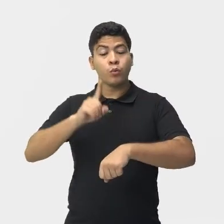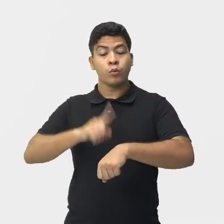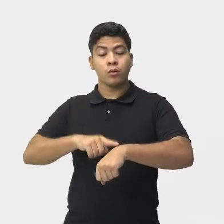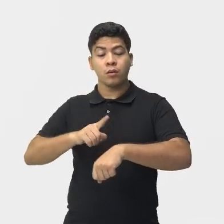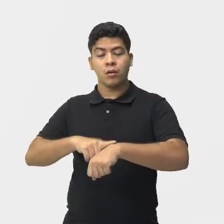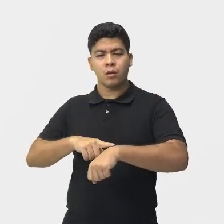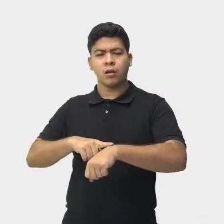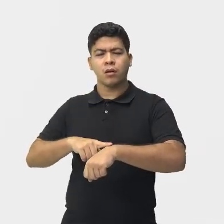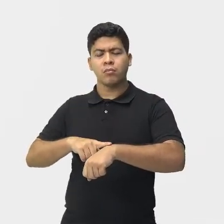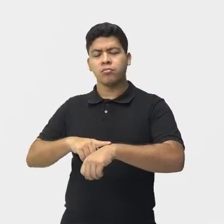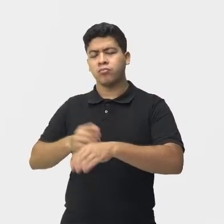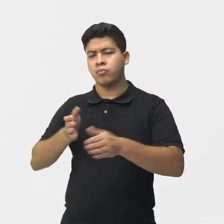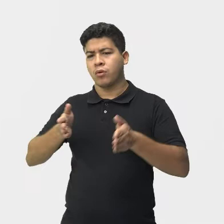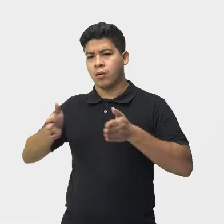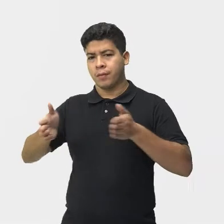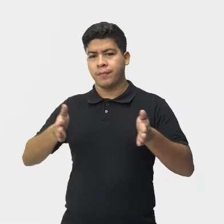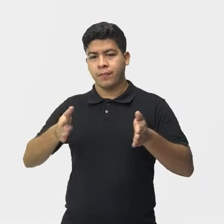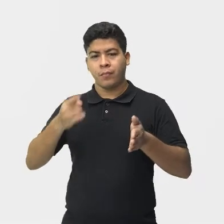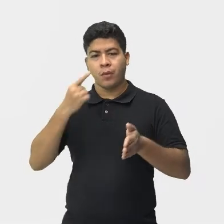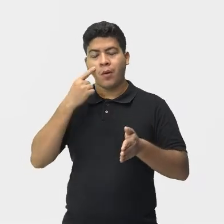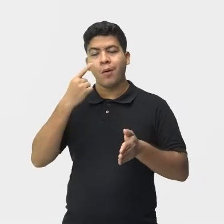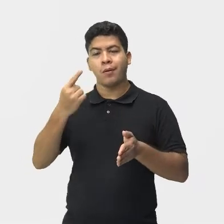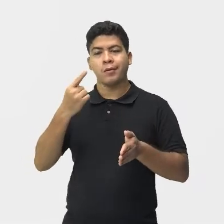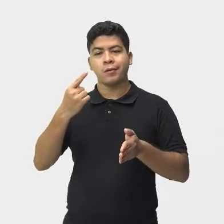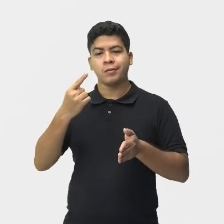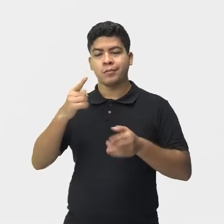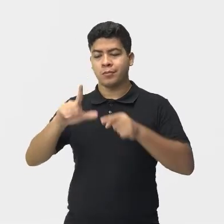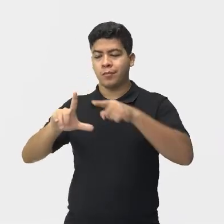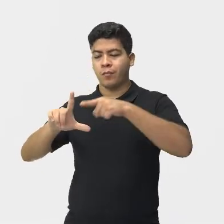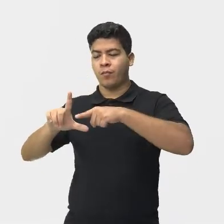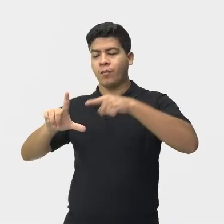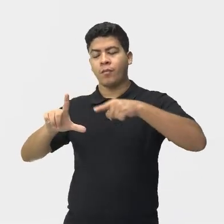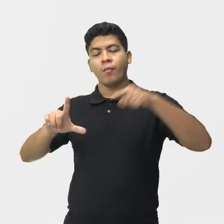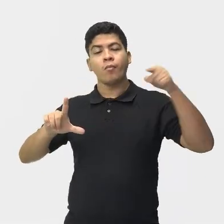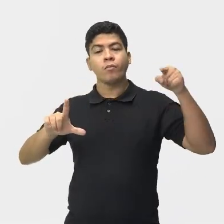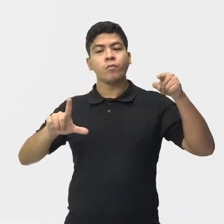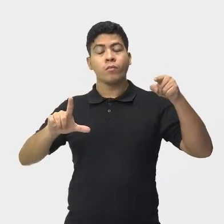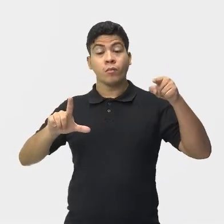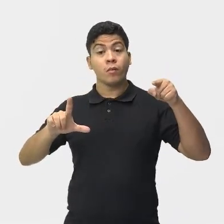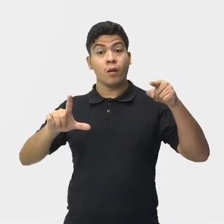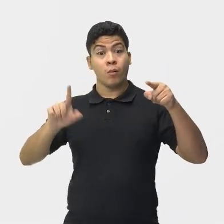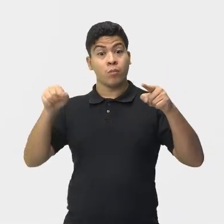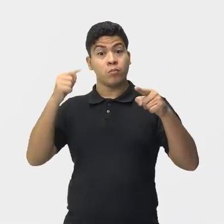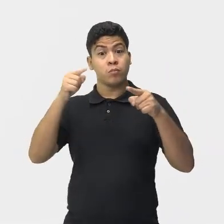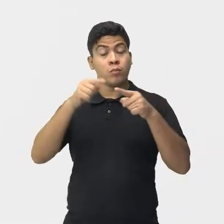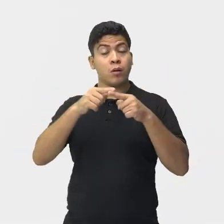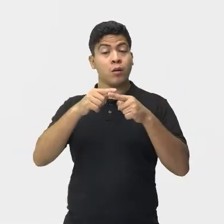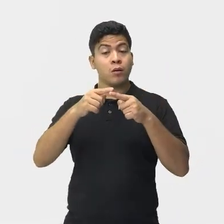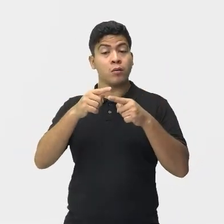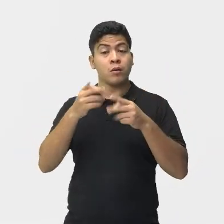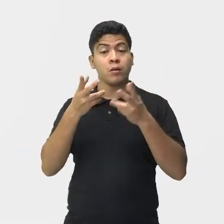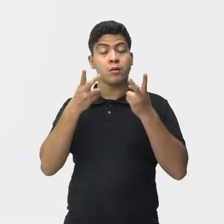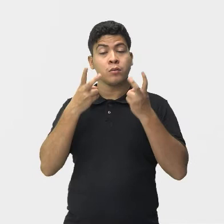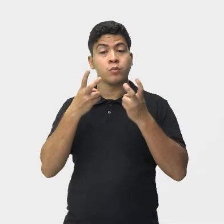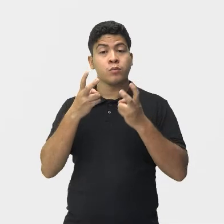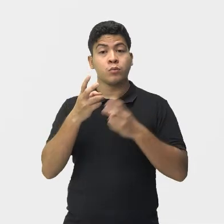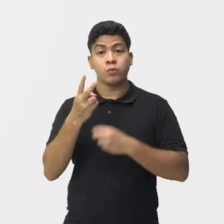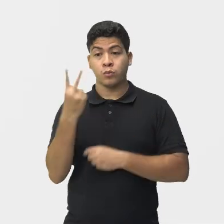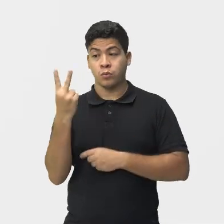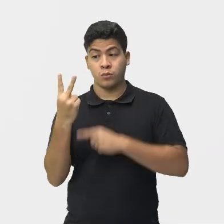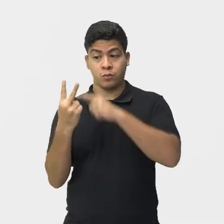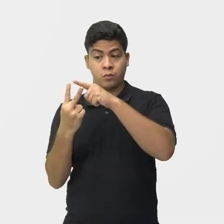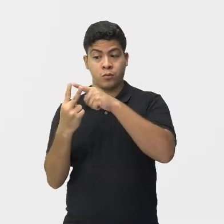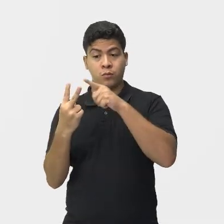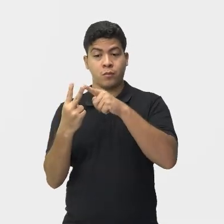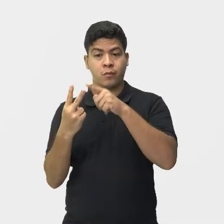gráfico abaixo. Aqui está o gráfico, veja só, e eu quero determinar duas coisas aqui. Eu quero a aceleração e eu